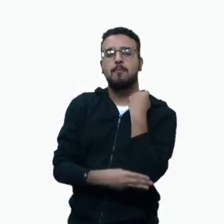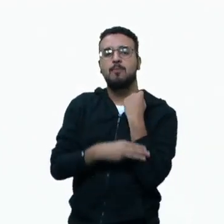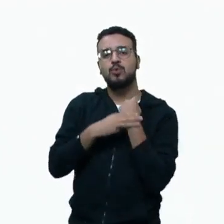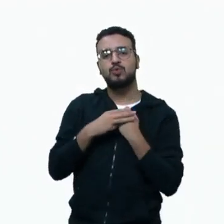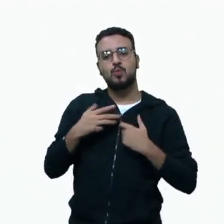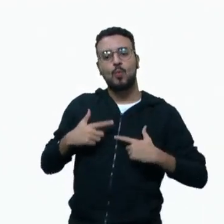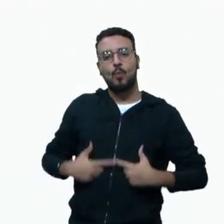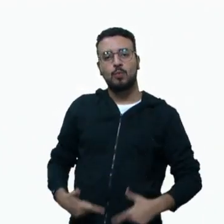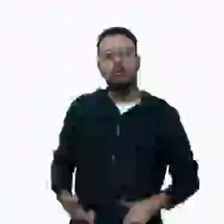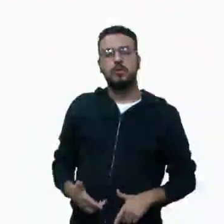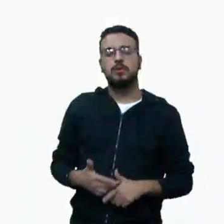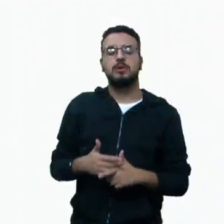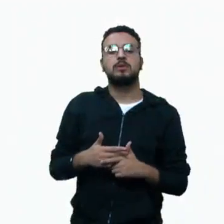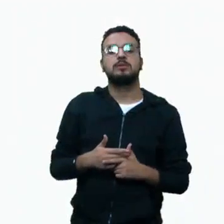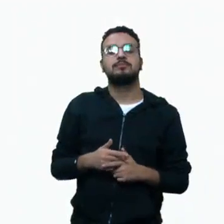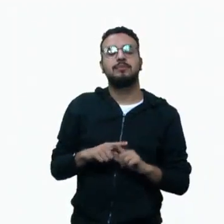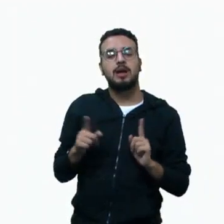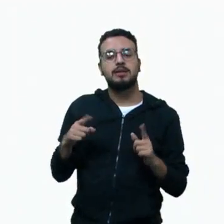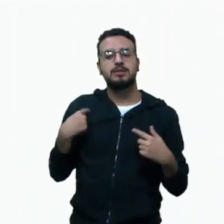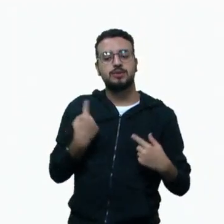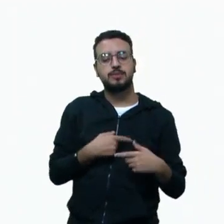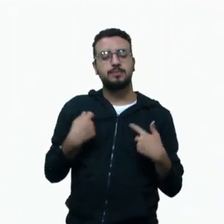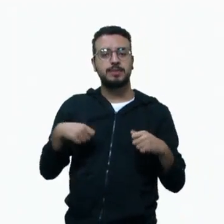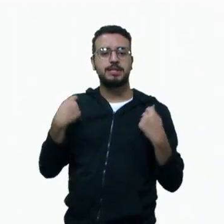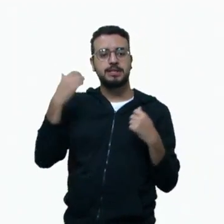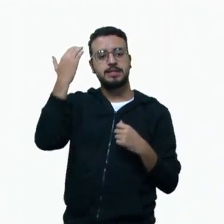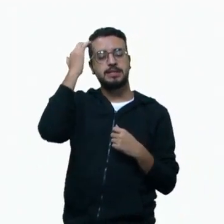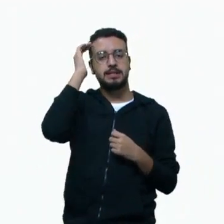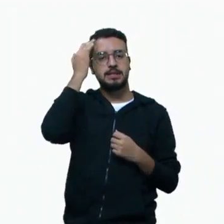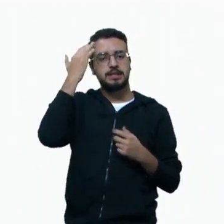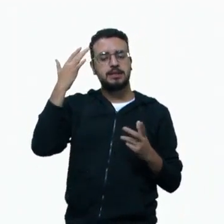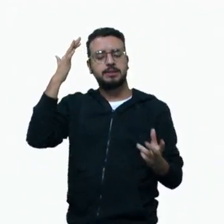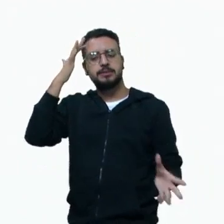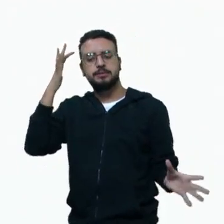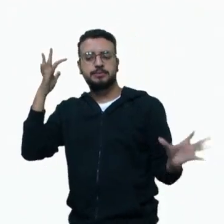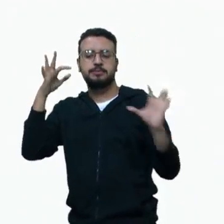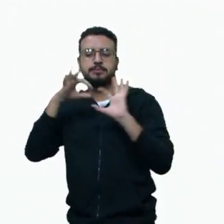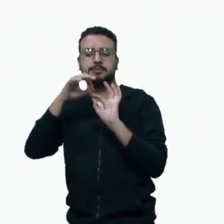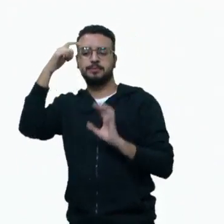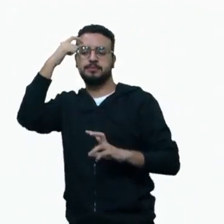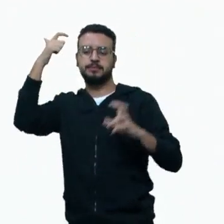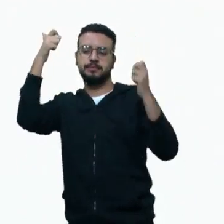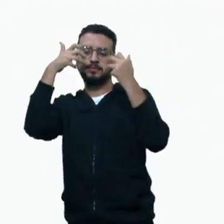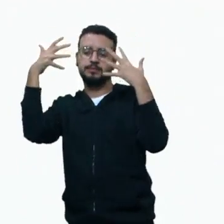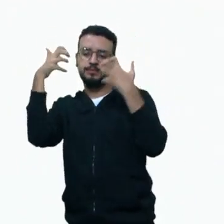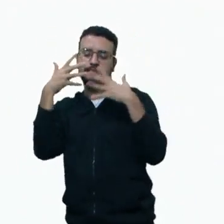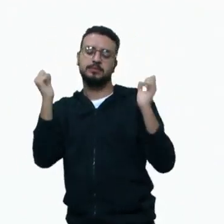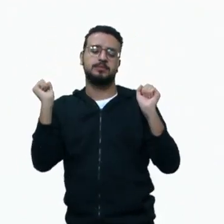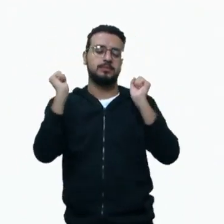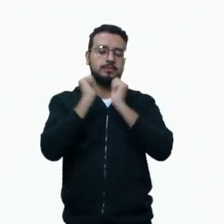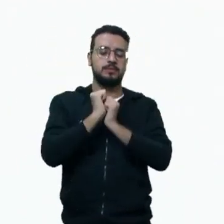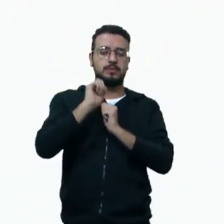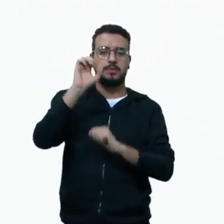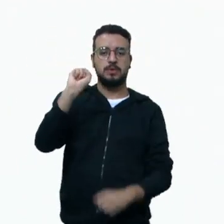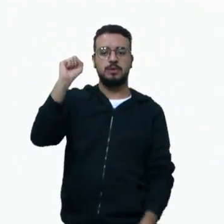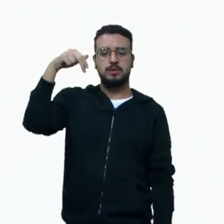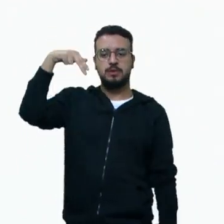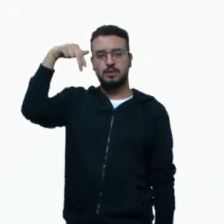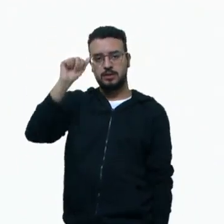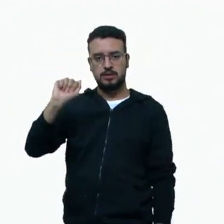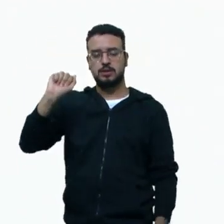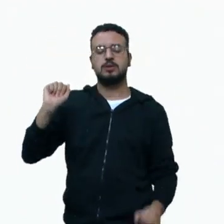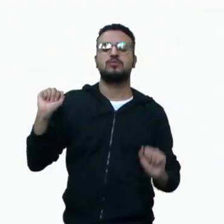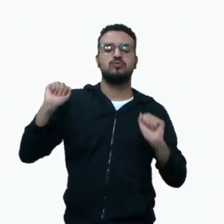Mas para a gente compreender a ação em conjunto do sistema nervoso central, do sistema nervoso periférico e o sistema nervoso